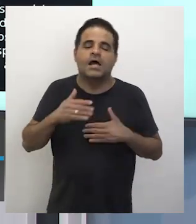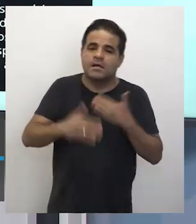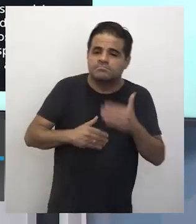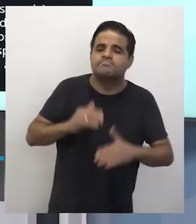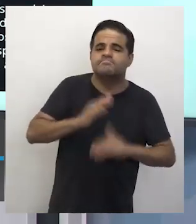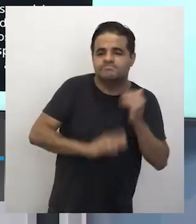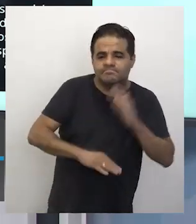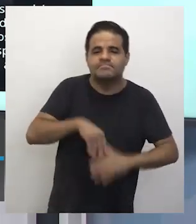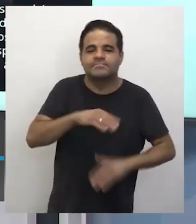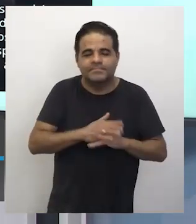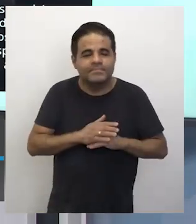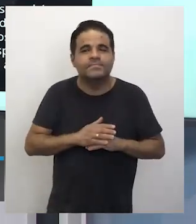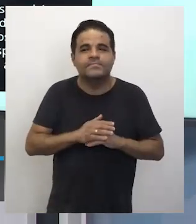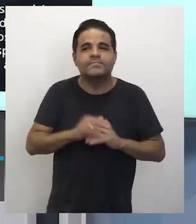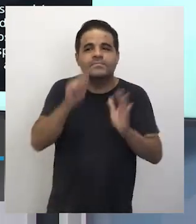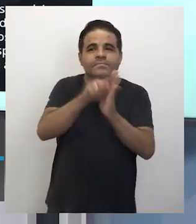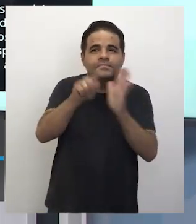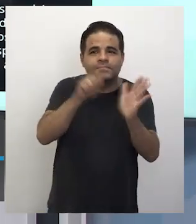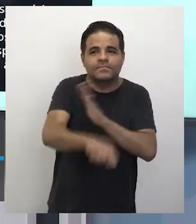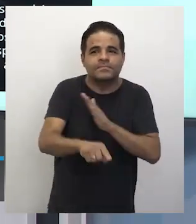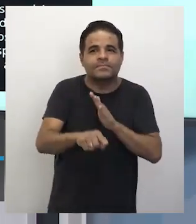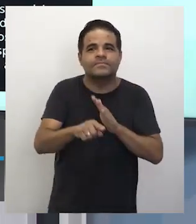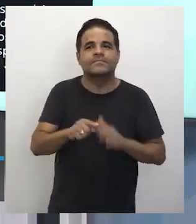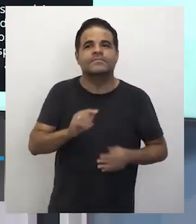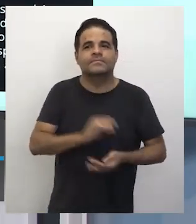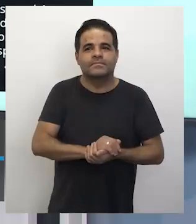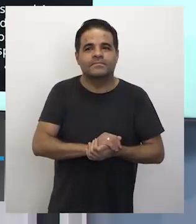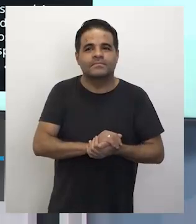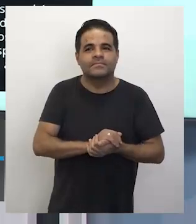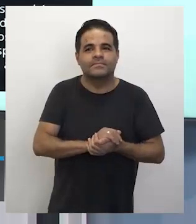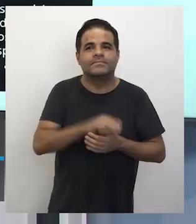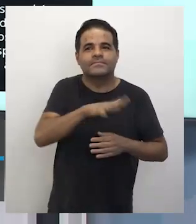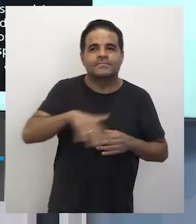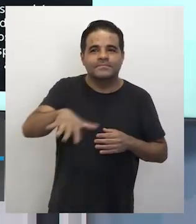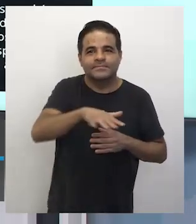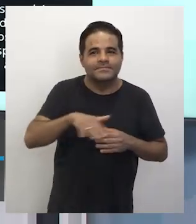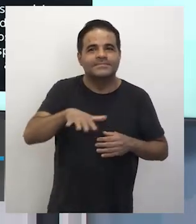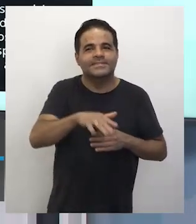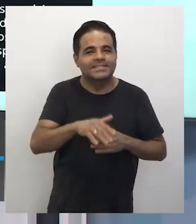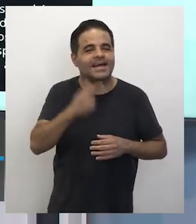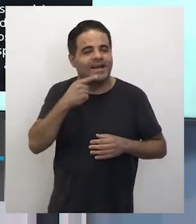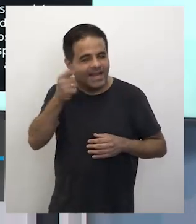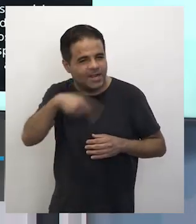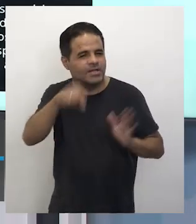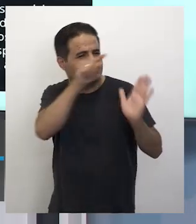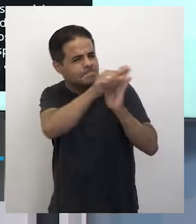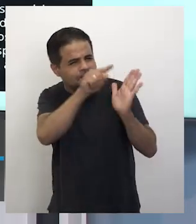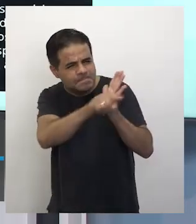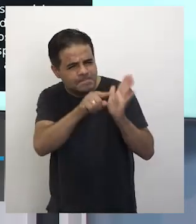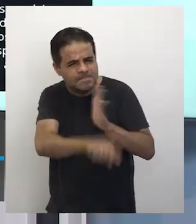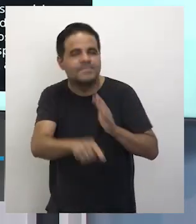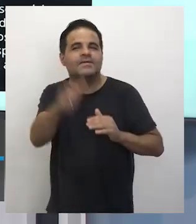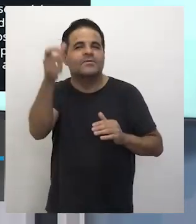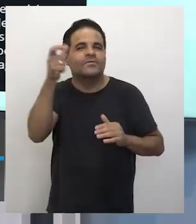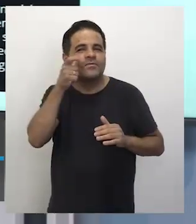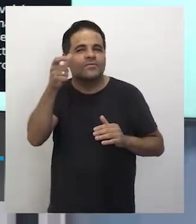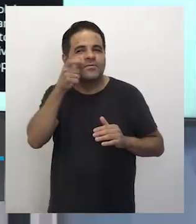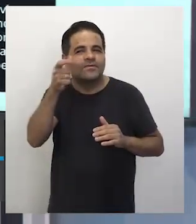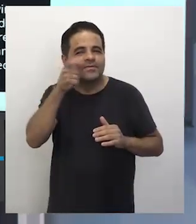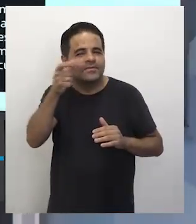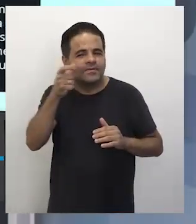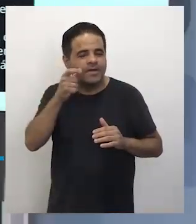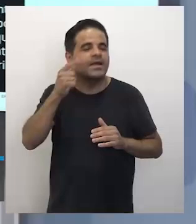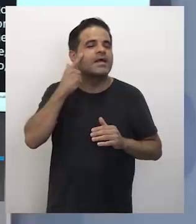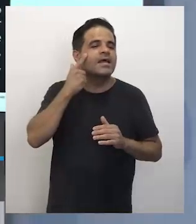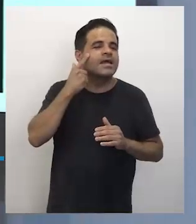habilidades sócio. Eu preparei uma enquete para trabalhar as habilidades socioemocionais aí na nossa enquete. Então, ó, vamos pensar na